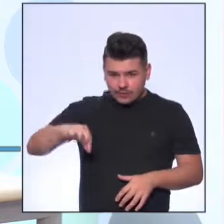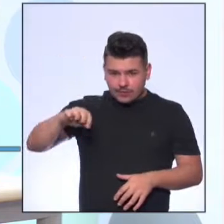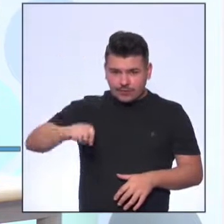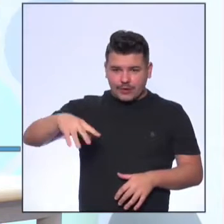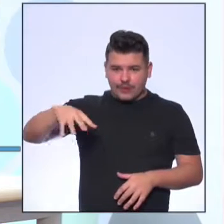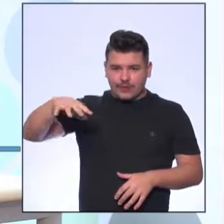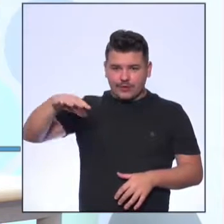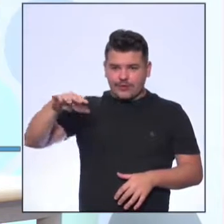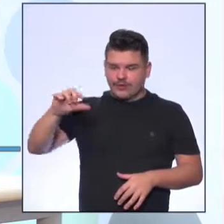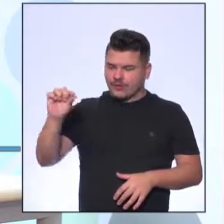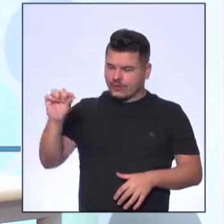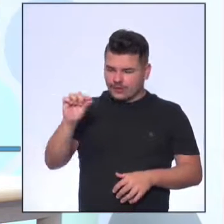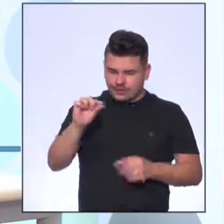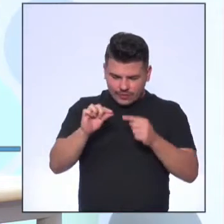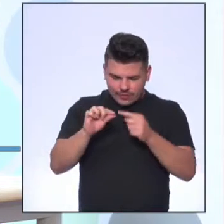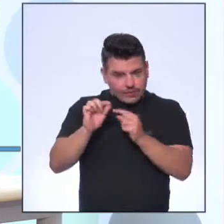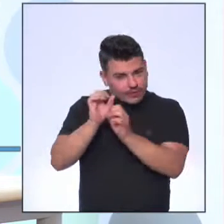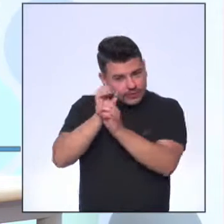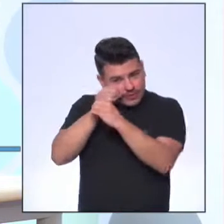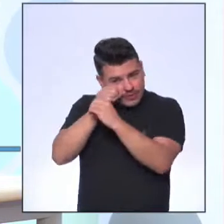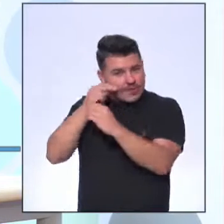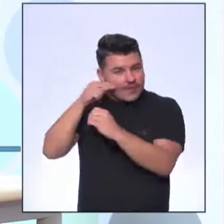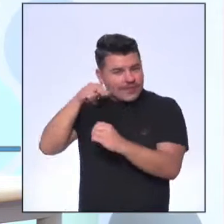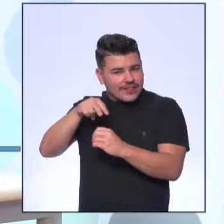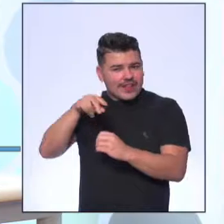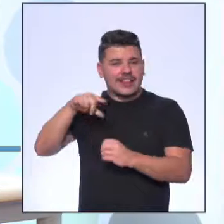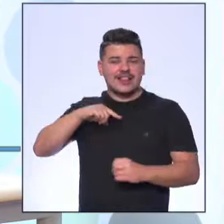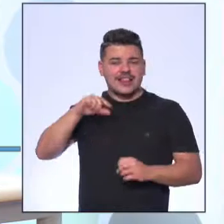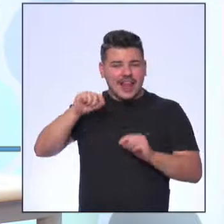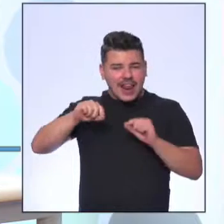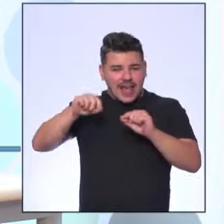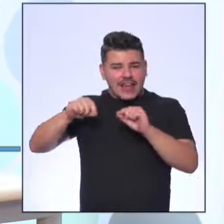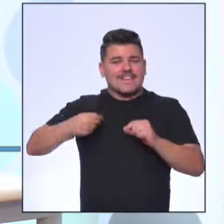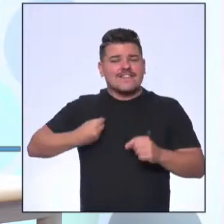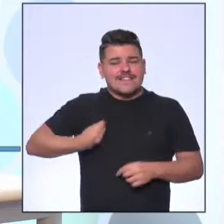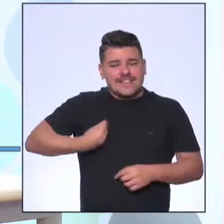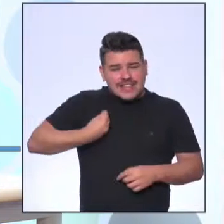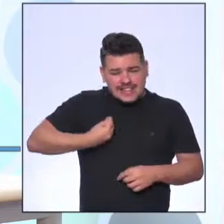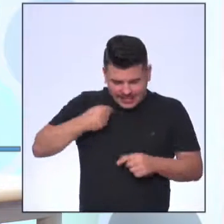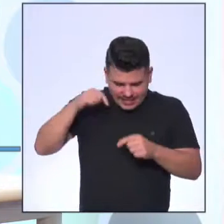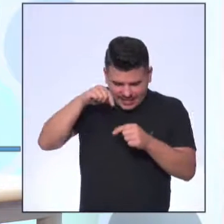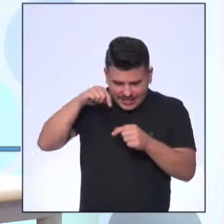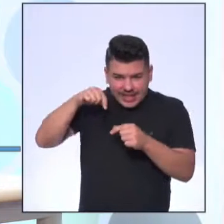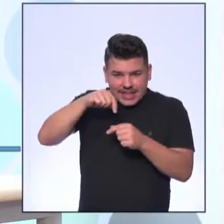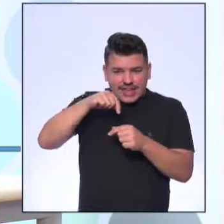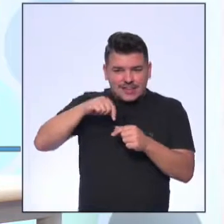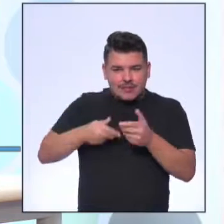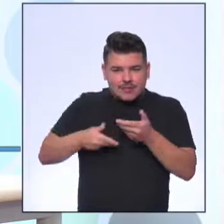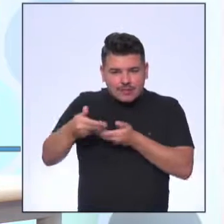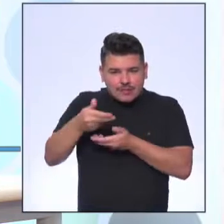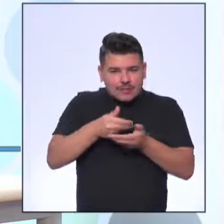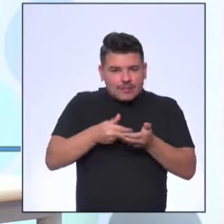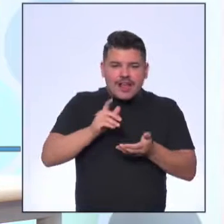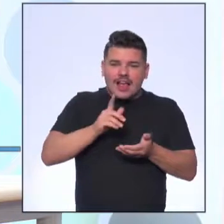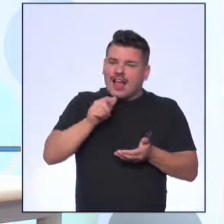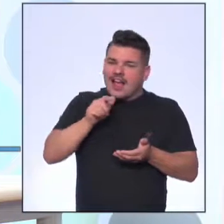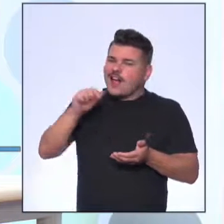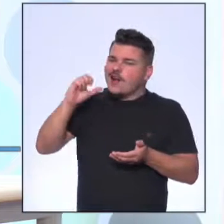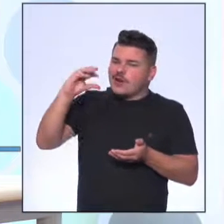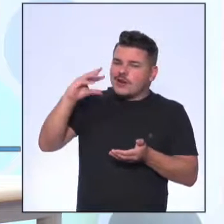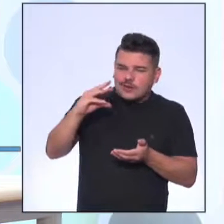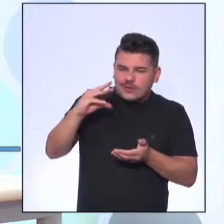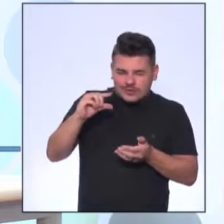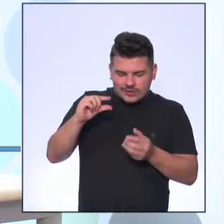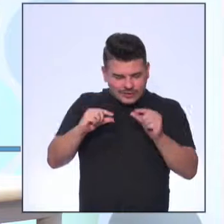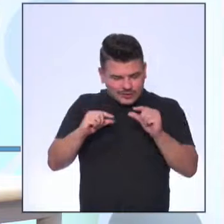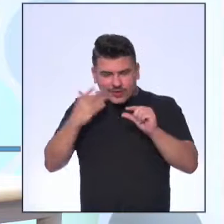seres vivos interagindo, micro-organismos que podem estar interagindo, tá, junto com os fatores abióticos,